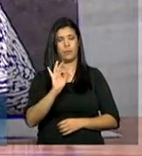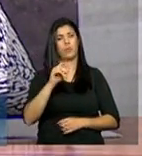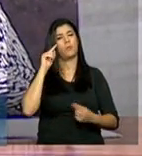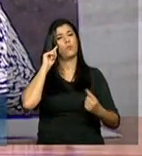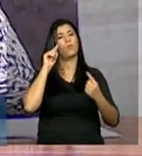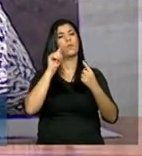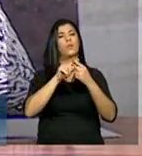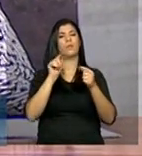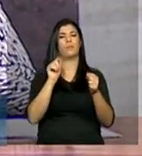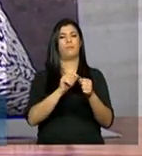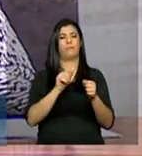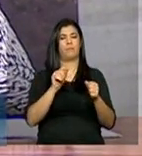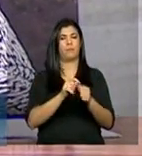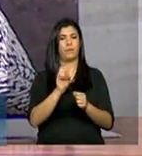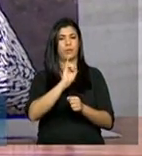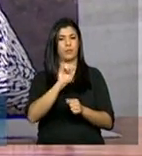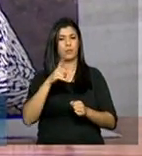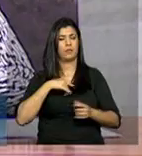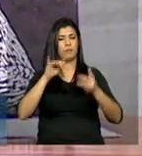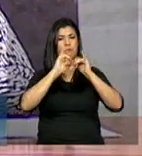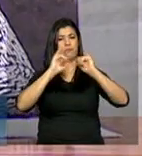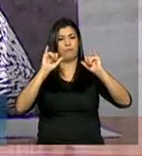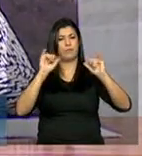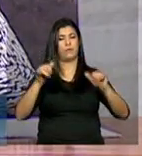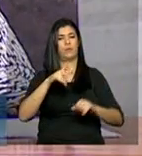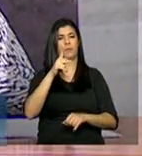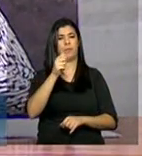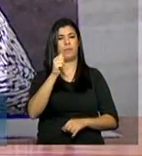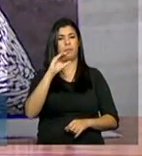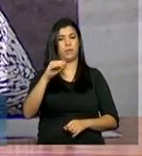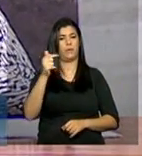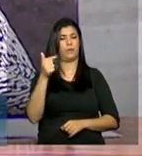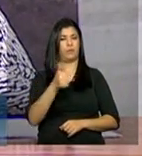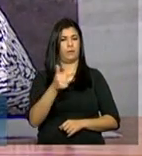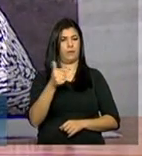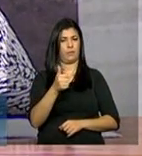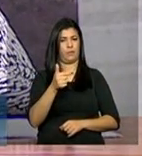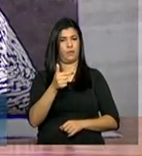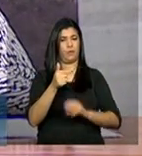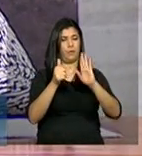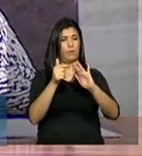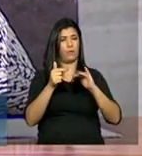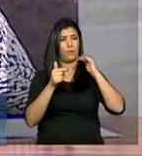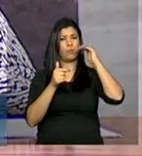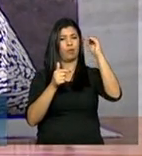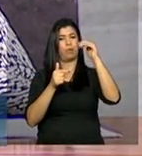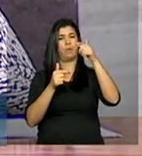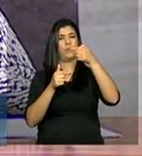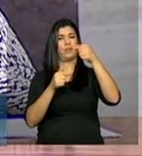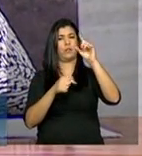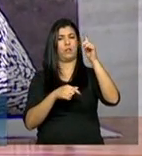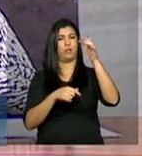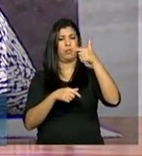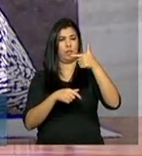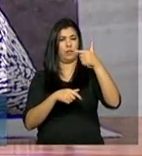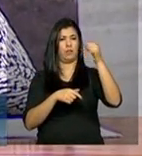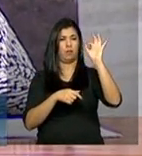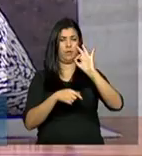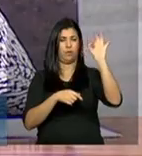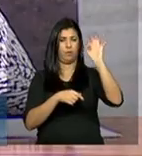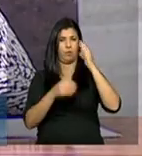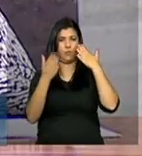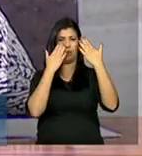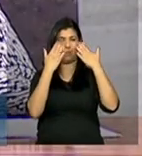executar quando a gente lançou o PAC 2. Com isso, o PAC 2 superará em 72% a